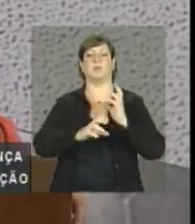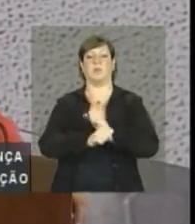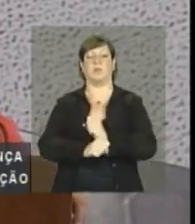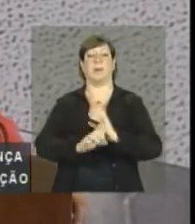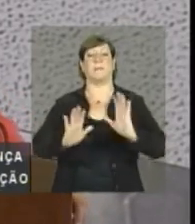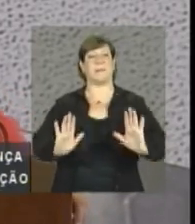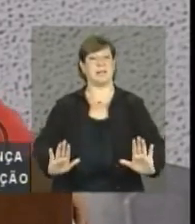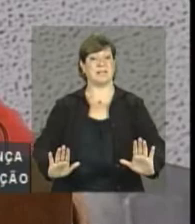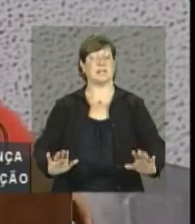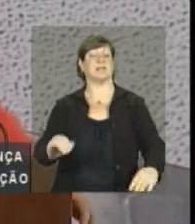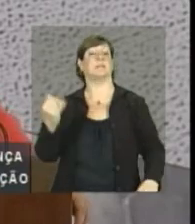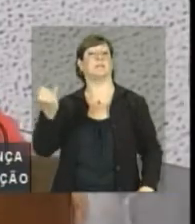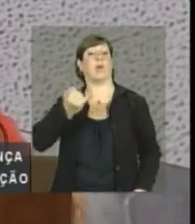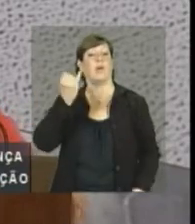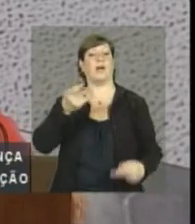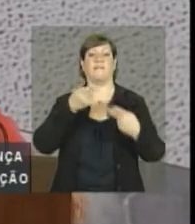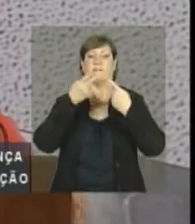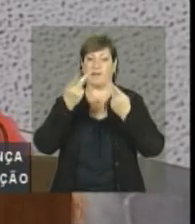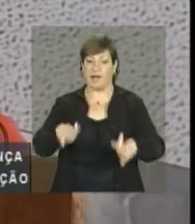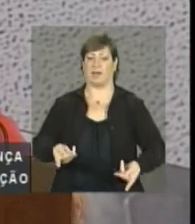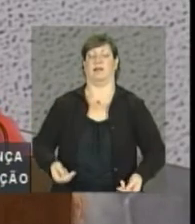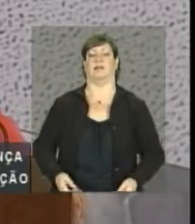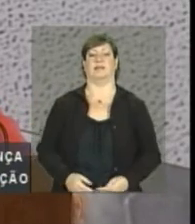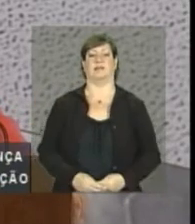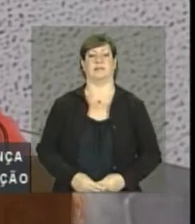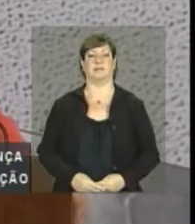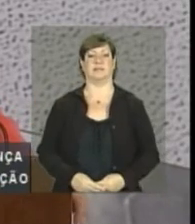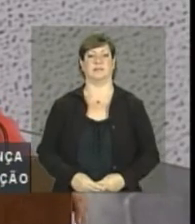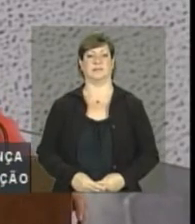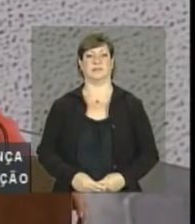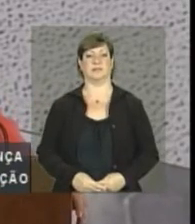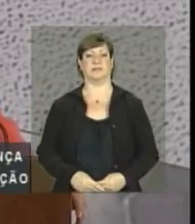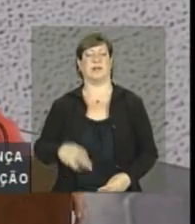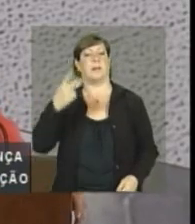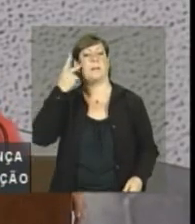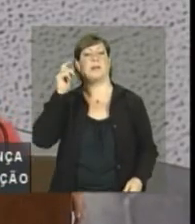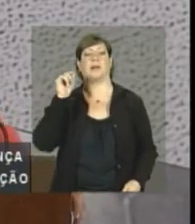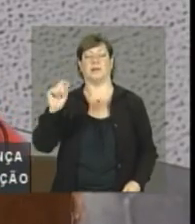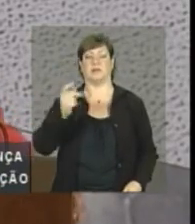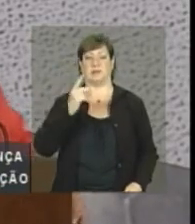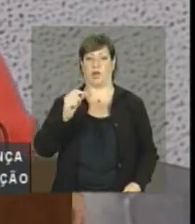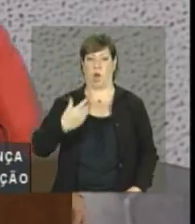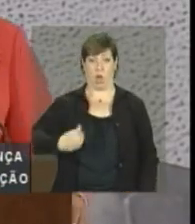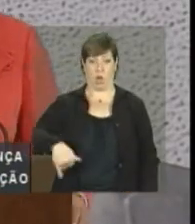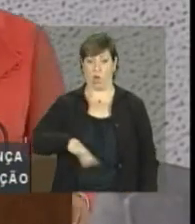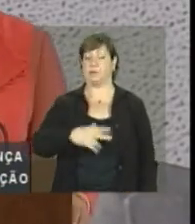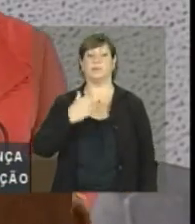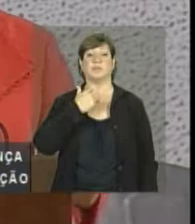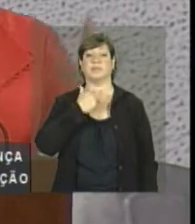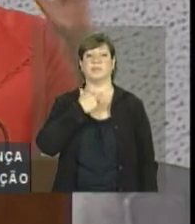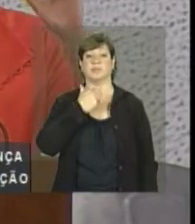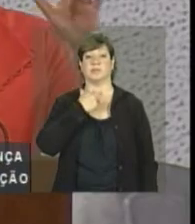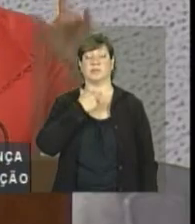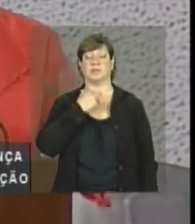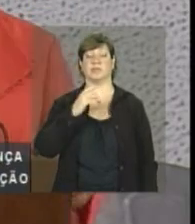que é importante mencionar para dizer que nós não podemos só nos